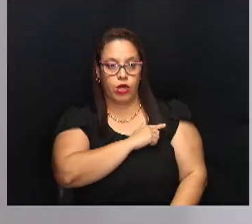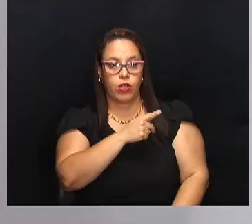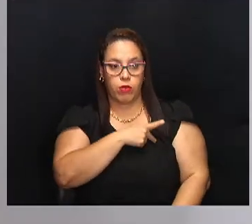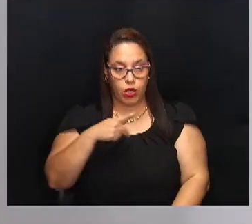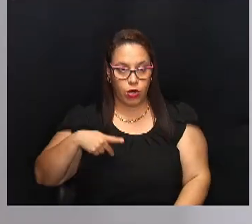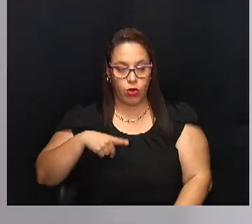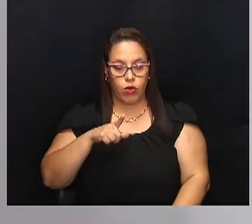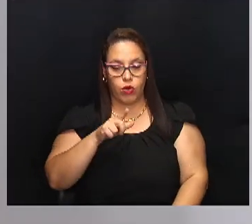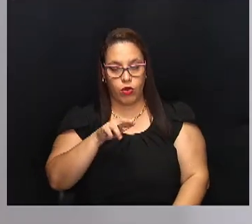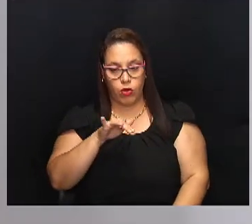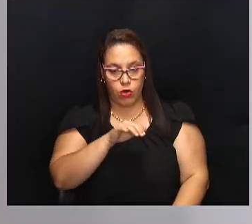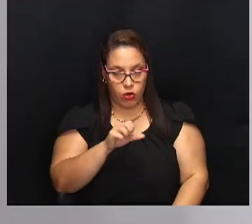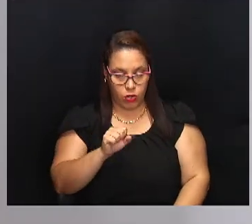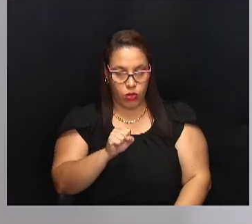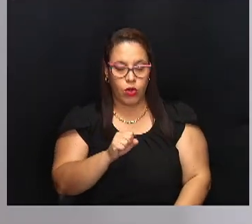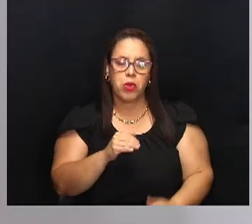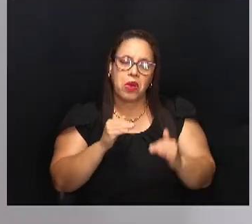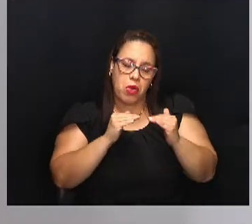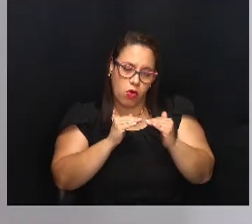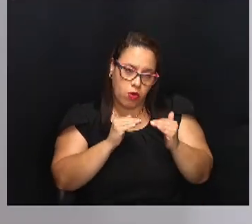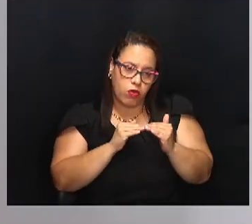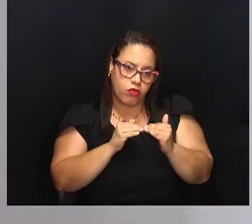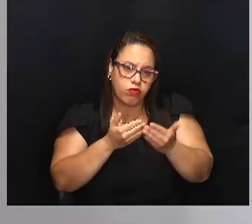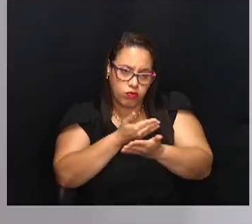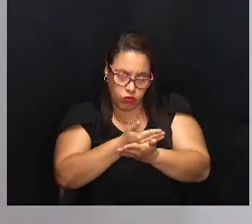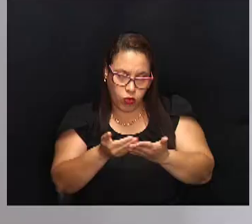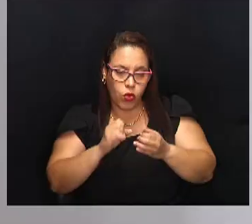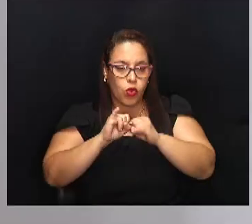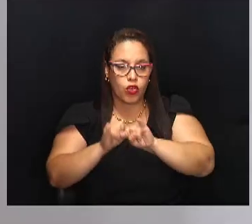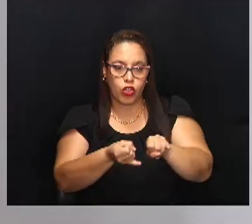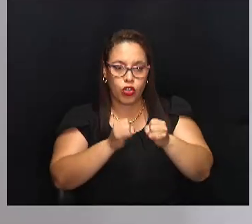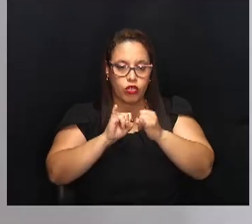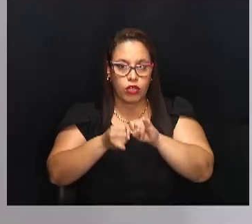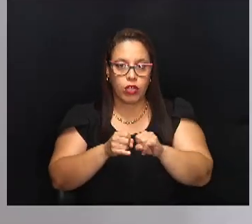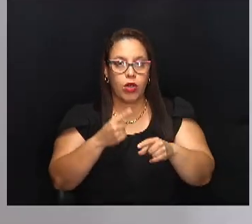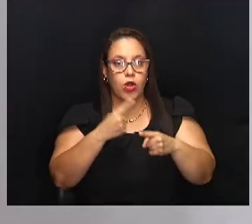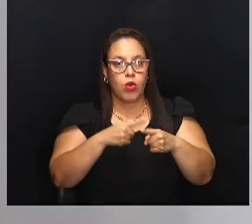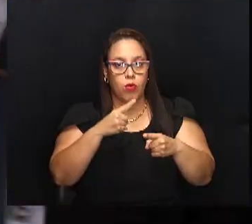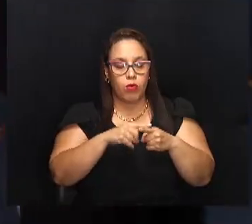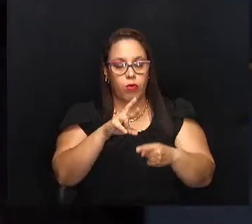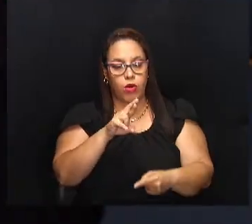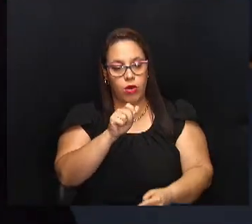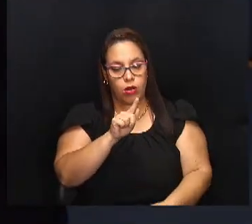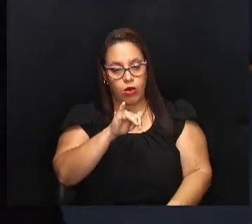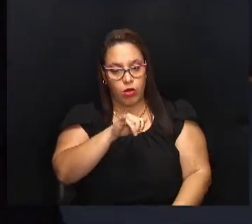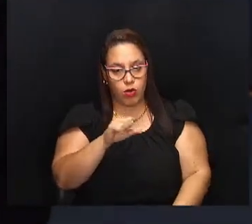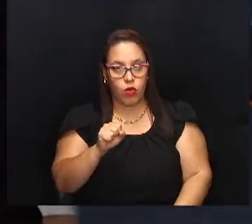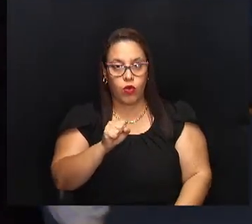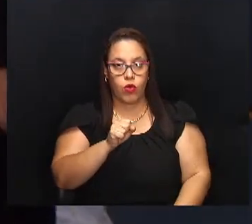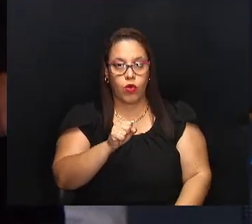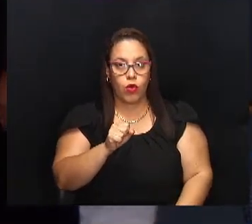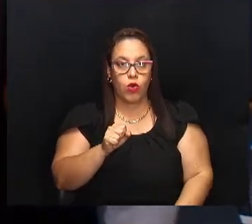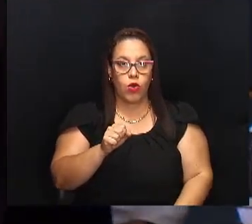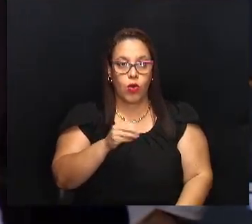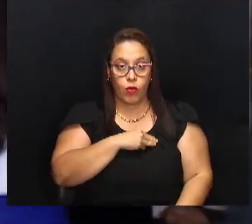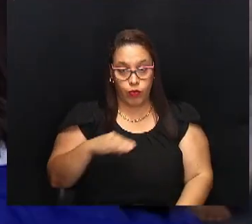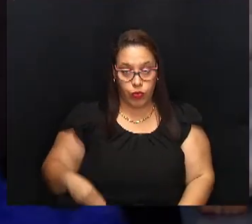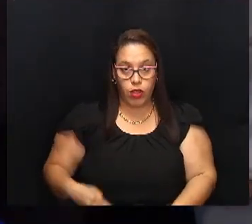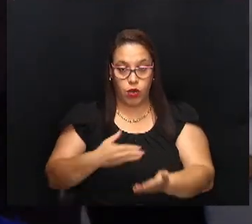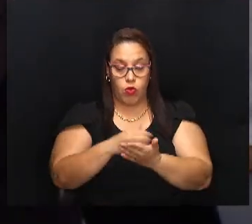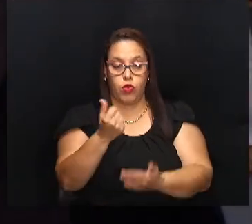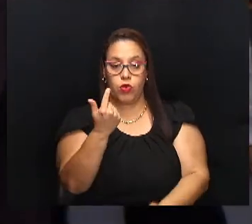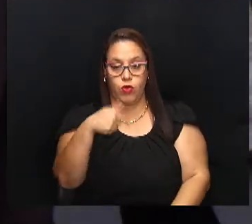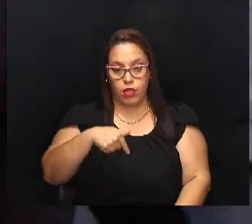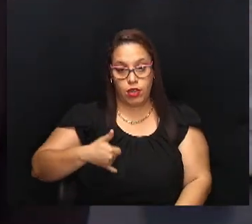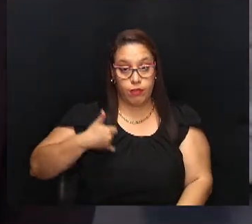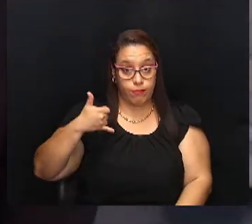ali chegamos como um acordo de iniciar com o jiu-jitsu, porque o Regis, ele é faixa preta. Ele iniciou o jiu-jitsu com 17 anos, né?